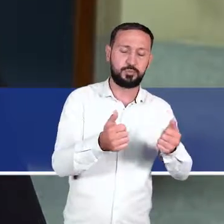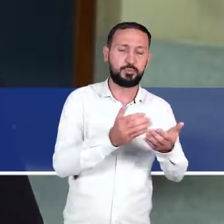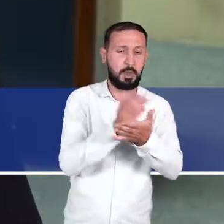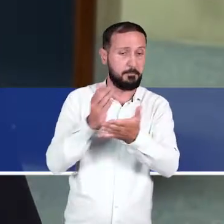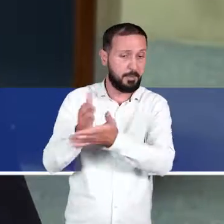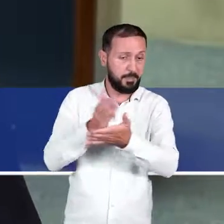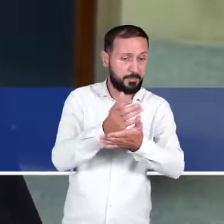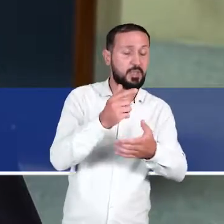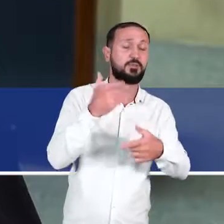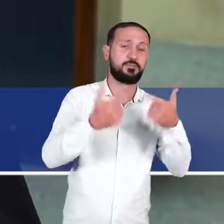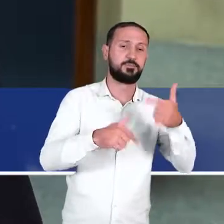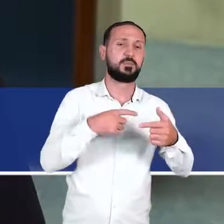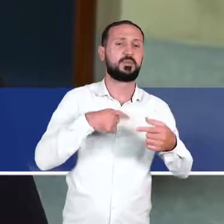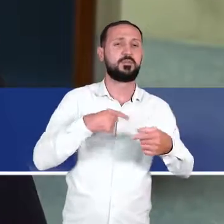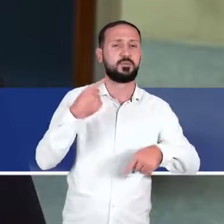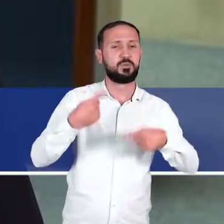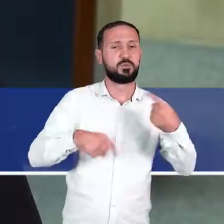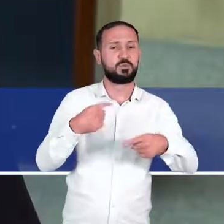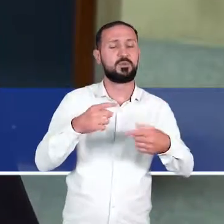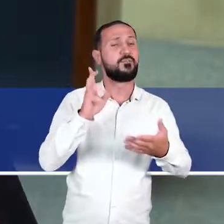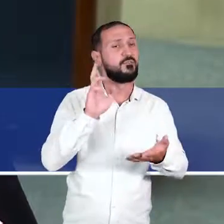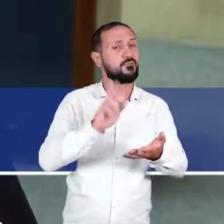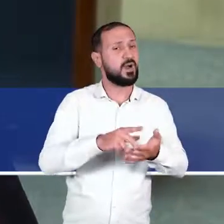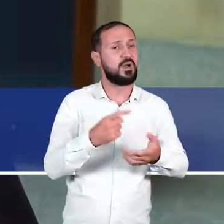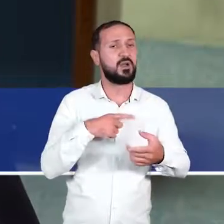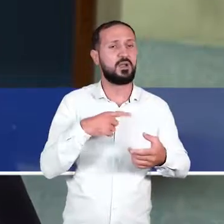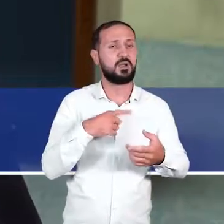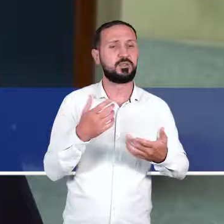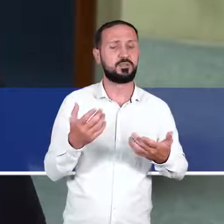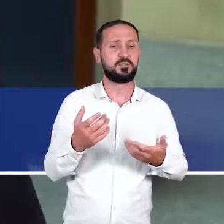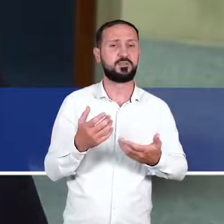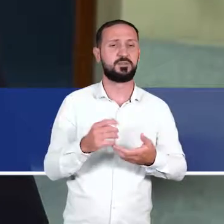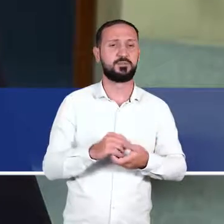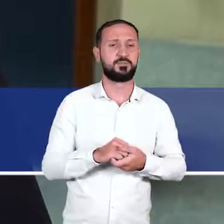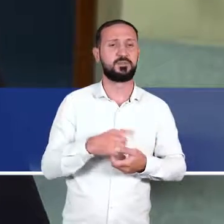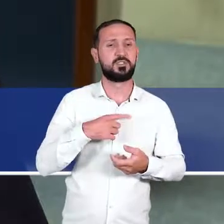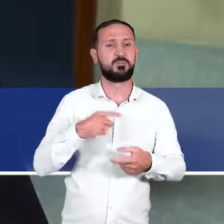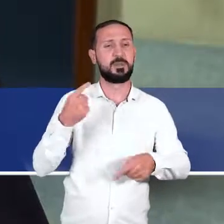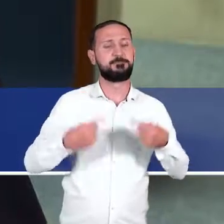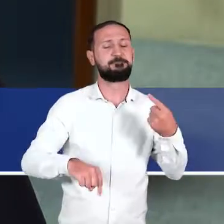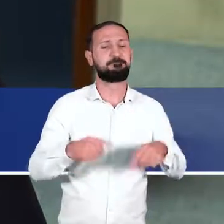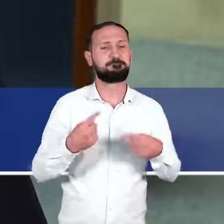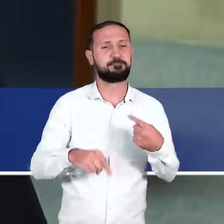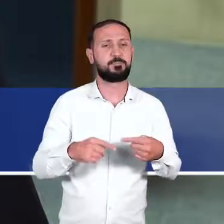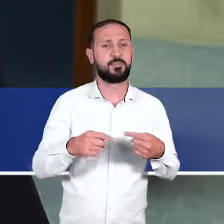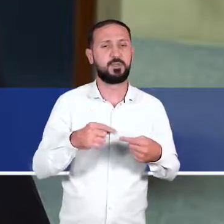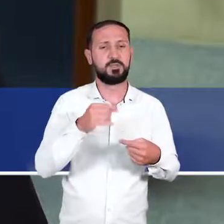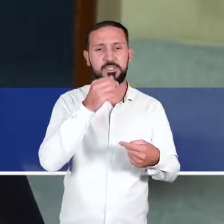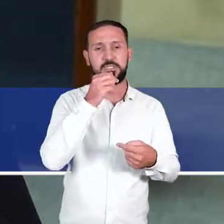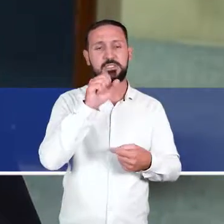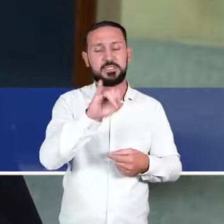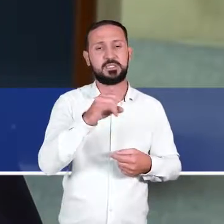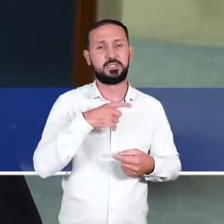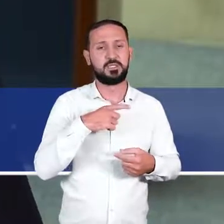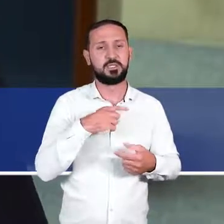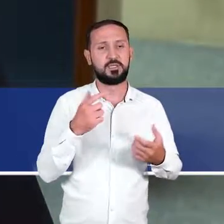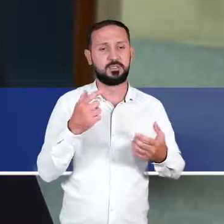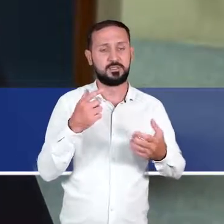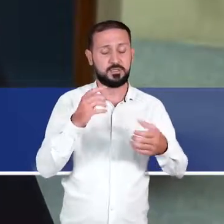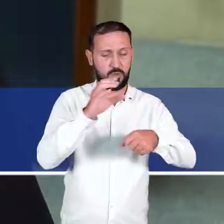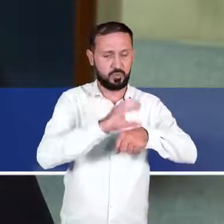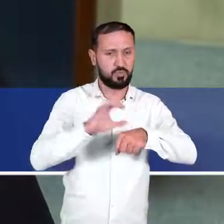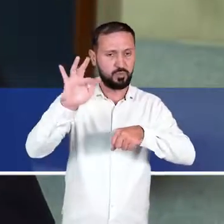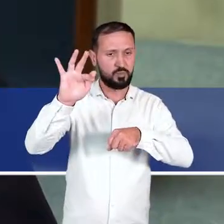mérito. Houve um debate muito acirrado, porque de fato havia uma discussão sobre se na questão